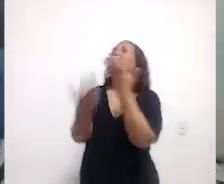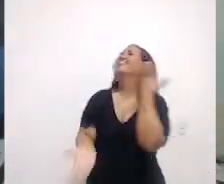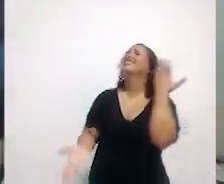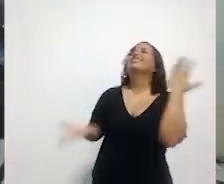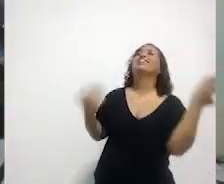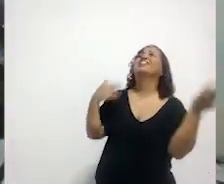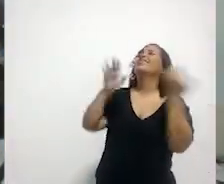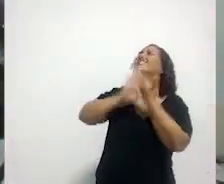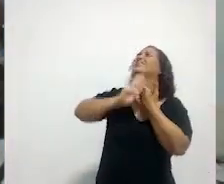perdido estou sem ti,